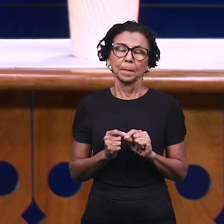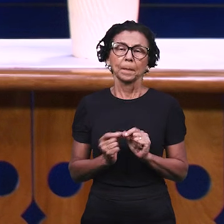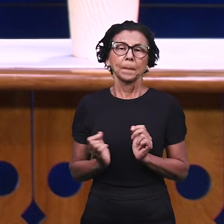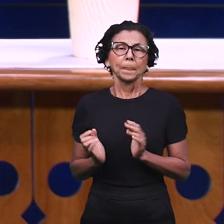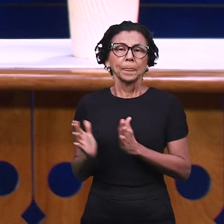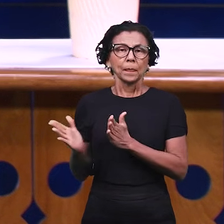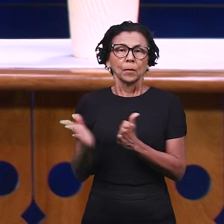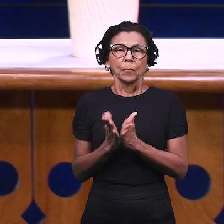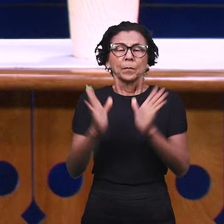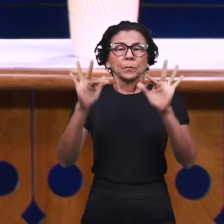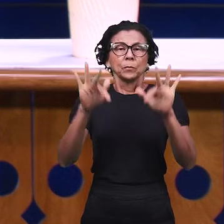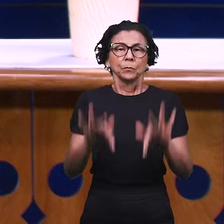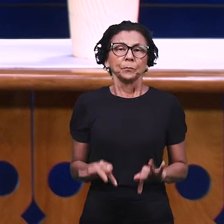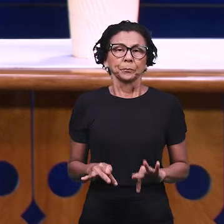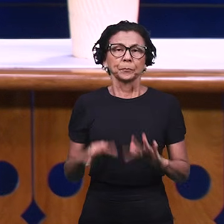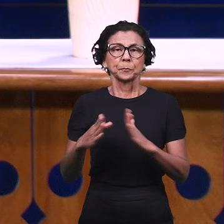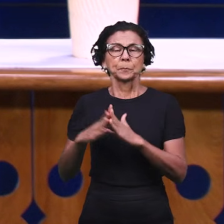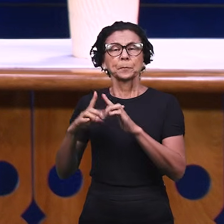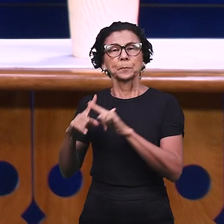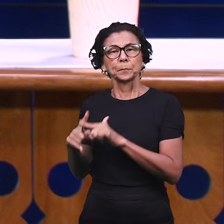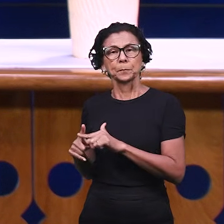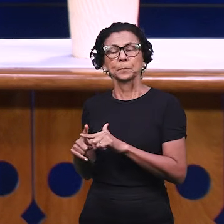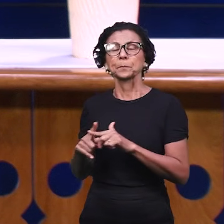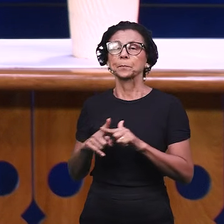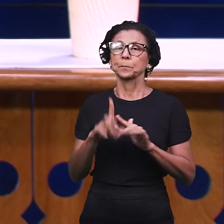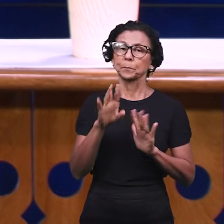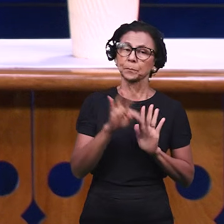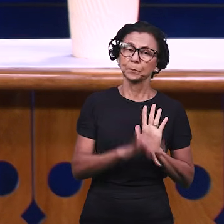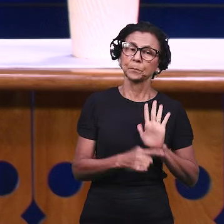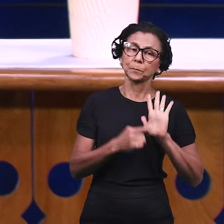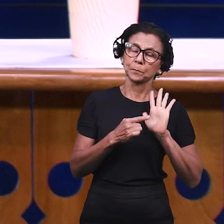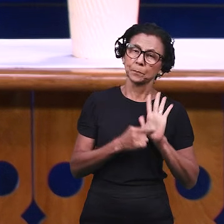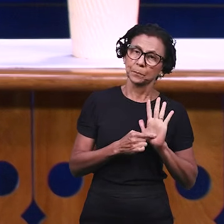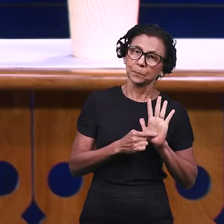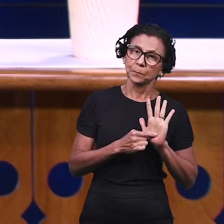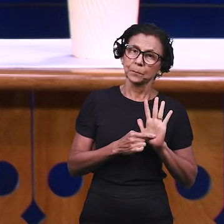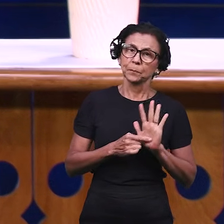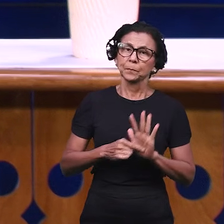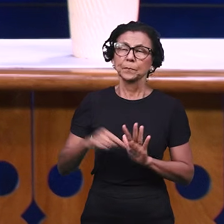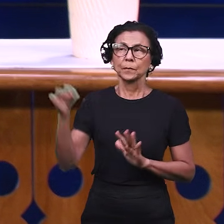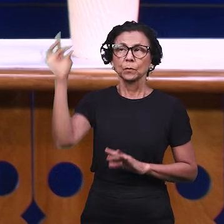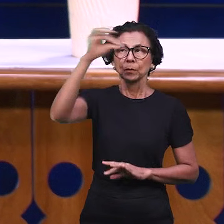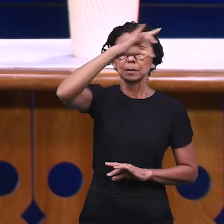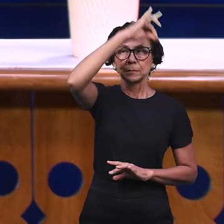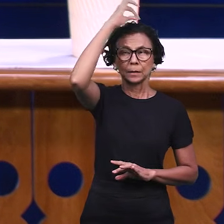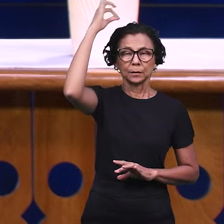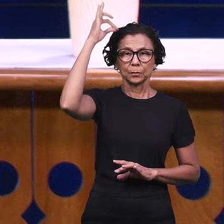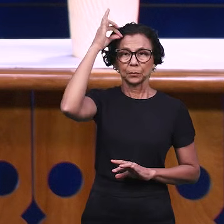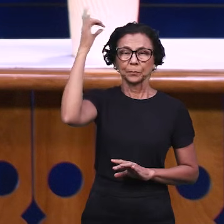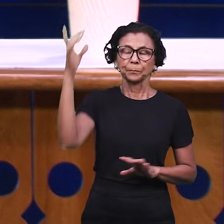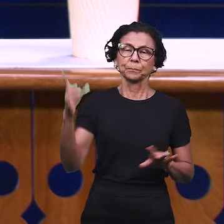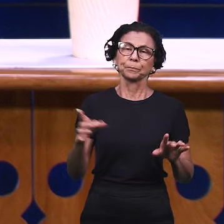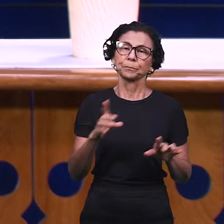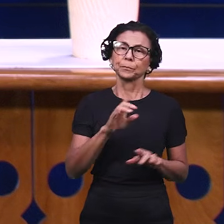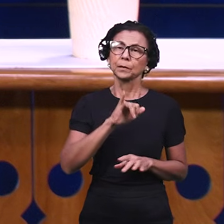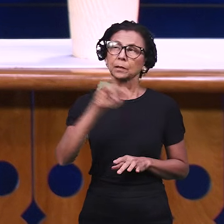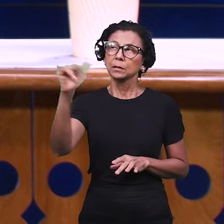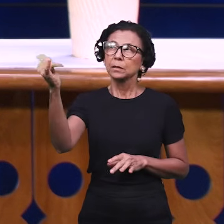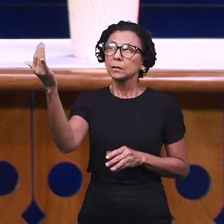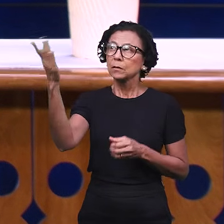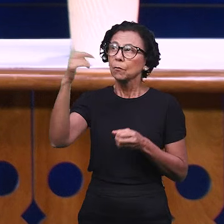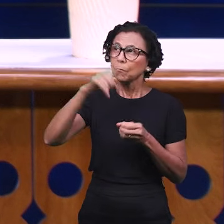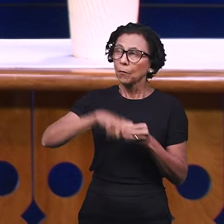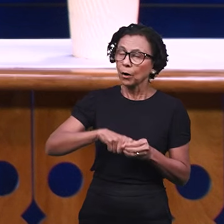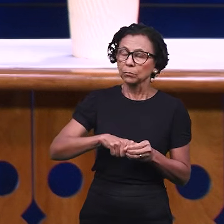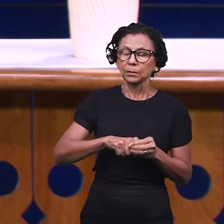igreja. E o texto diz, nós vamos repetir, diz assim, e o Espírito e a esposa dizem, vem. Olha